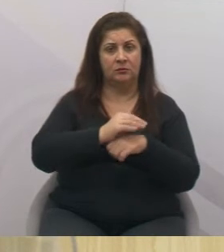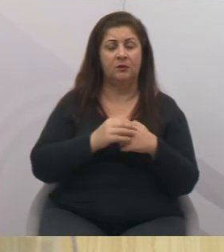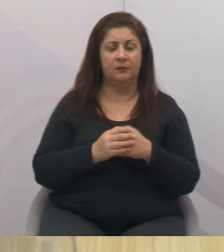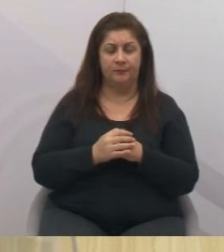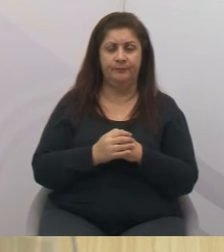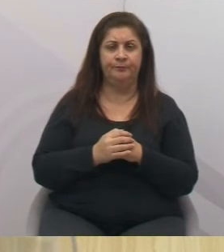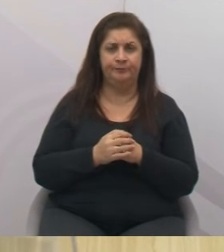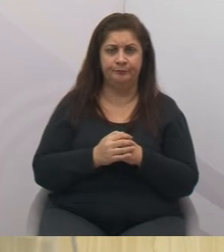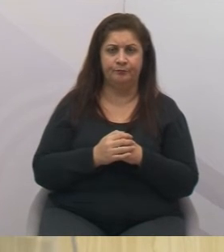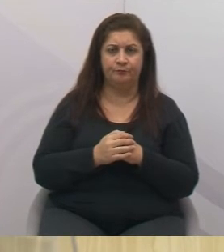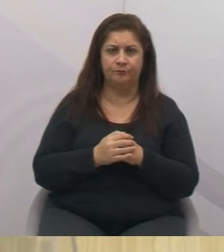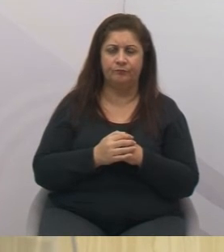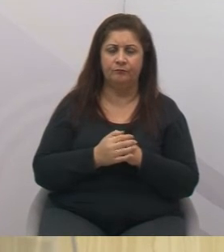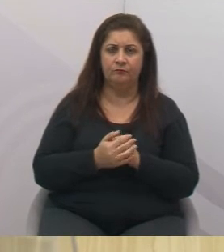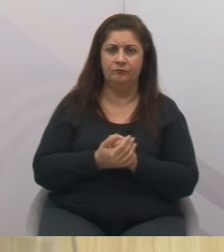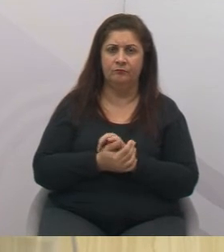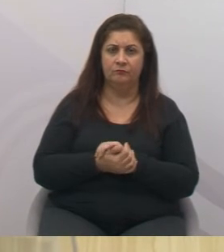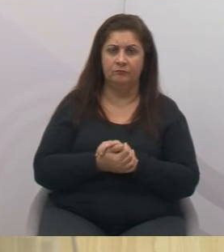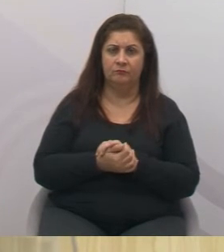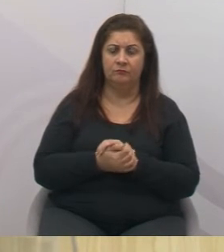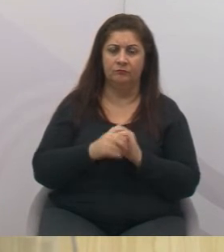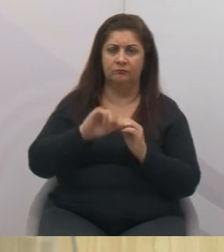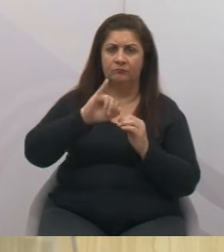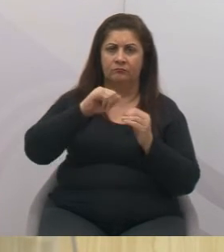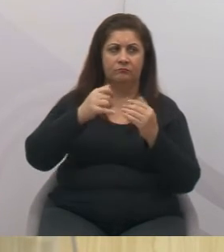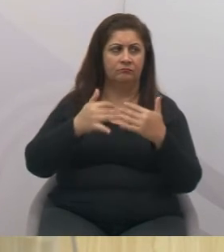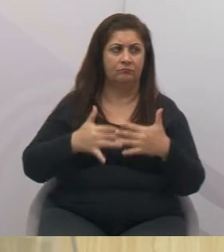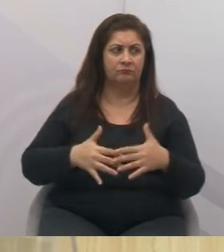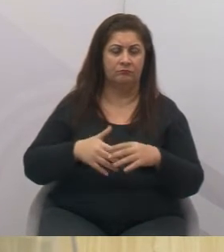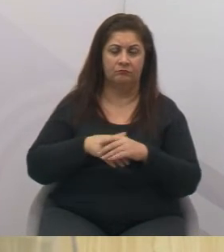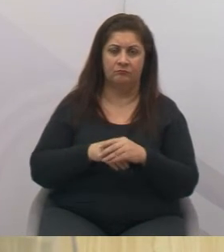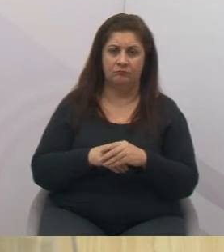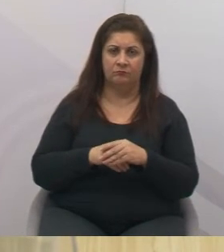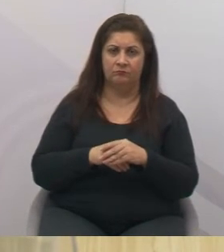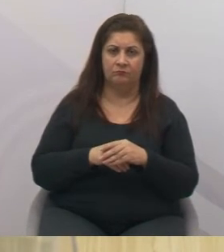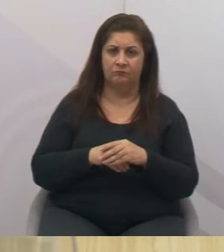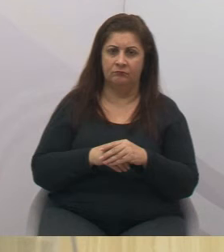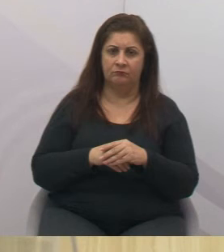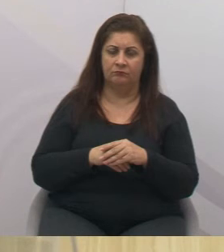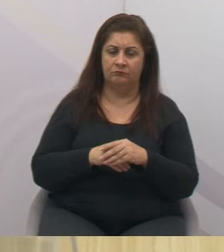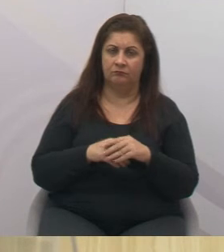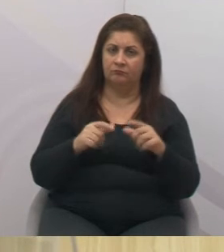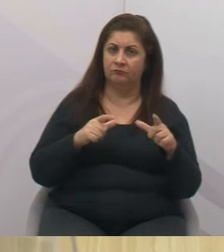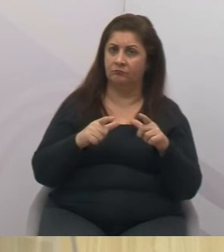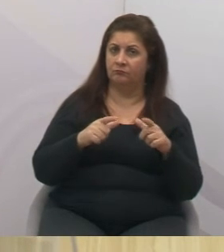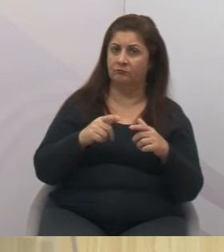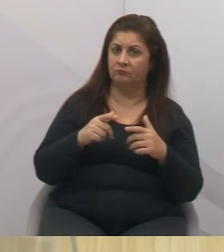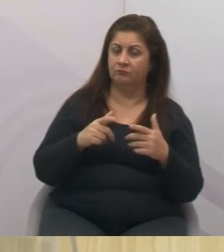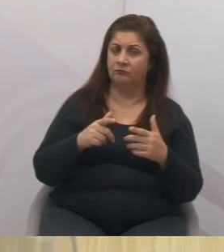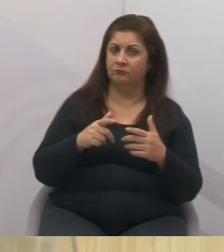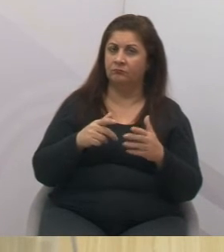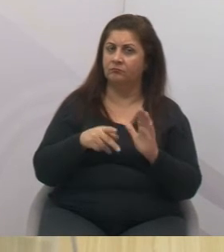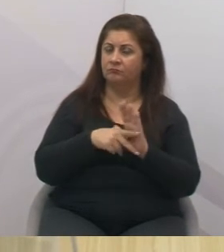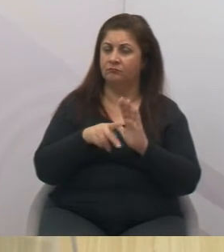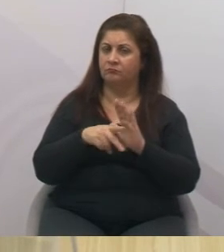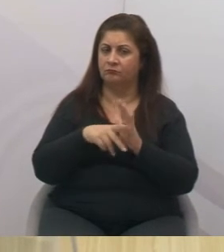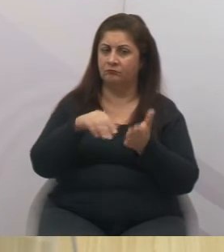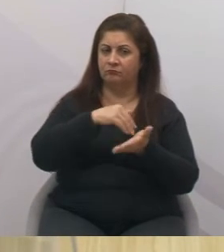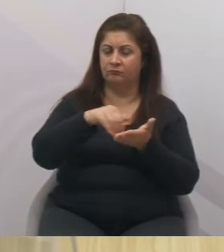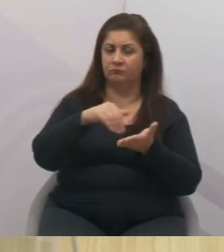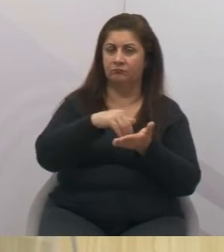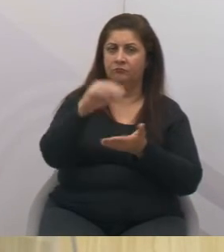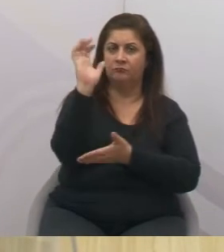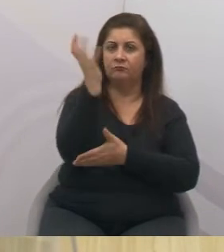ser motivado e conclusivo. Justificativa. O procedimento padrão da Secretaria de Meio Ambiente e